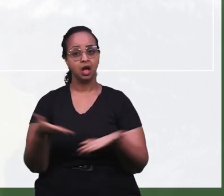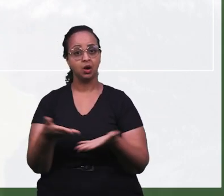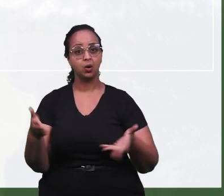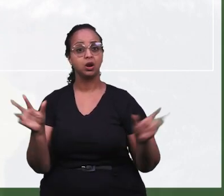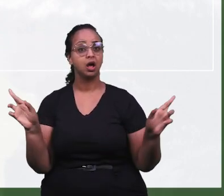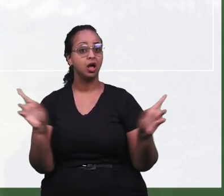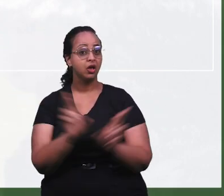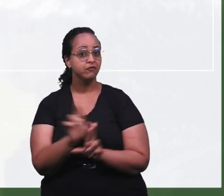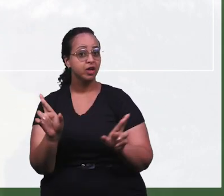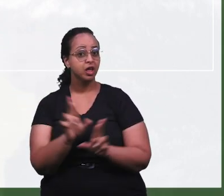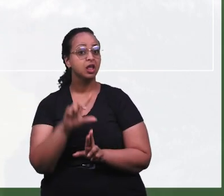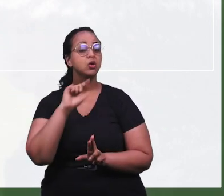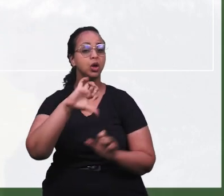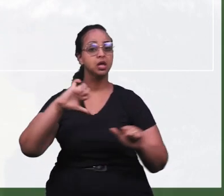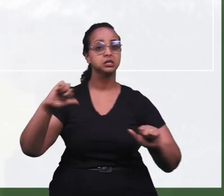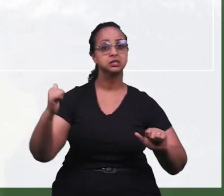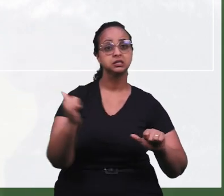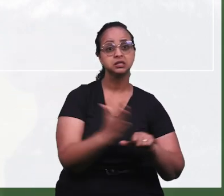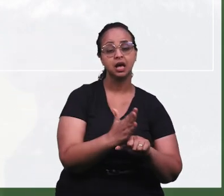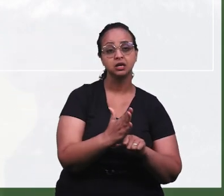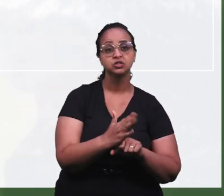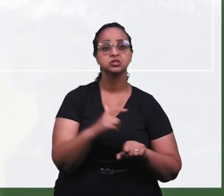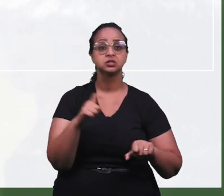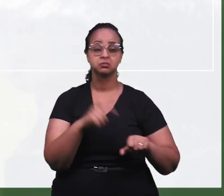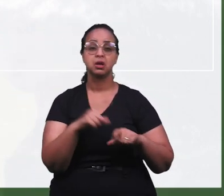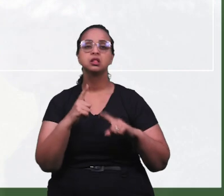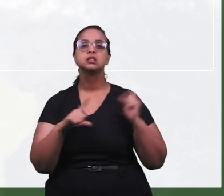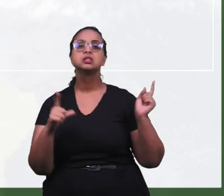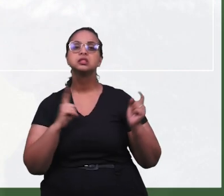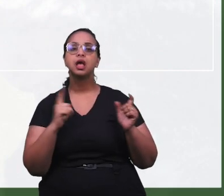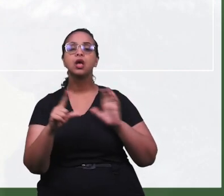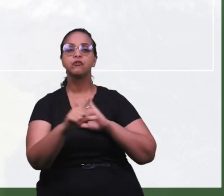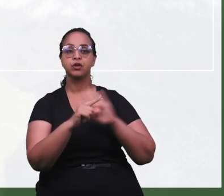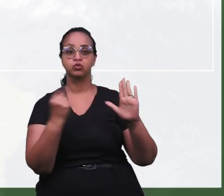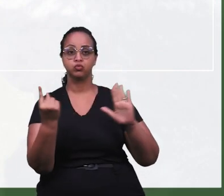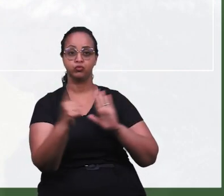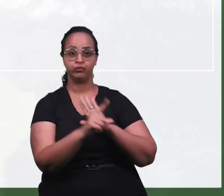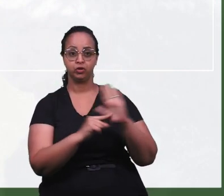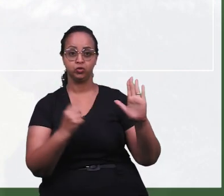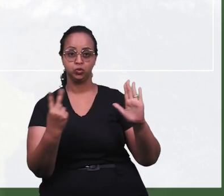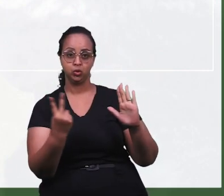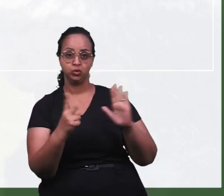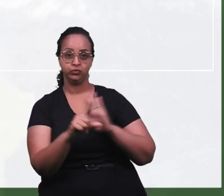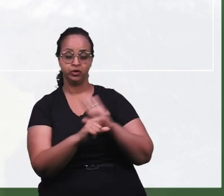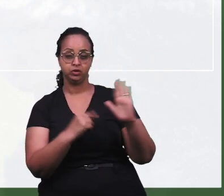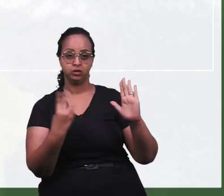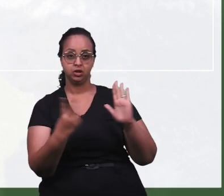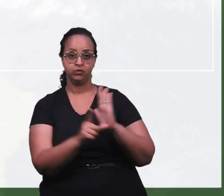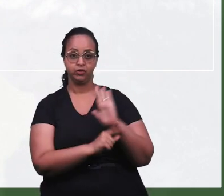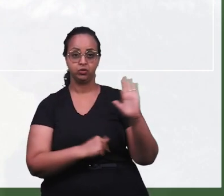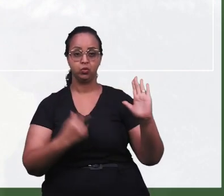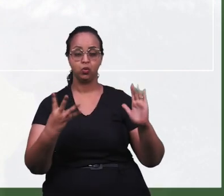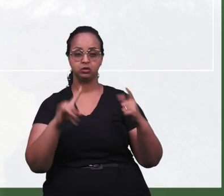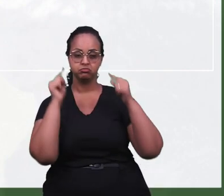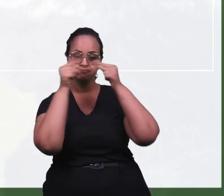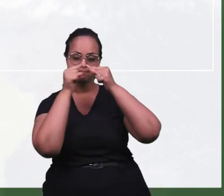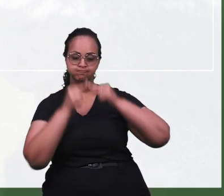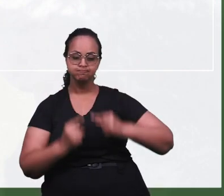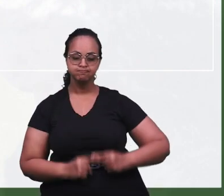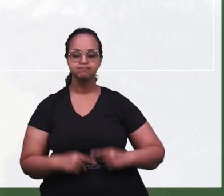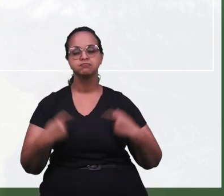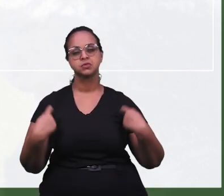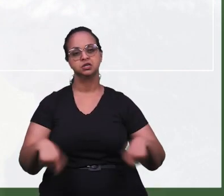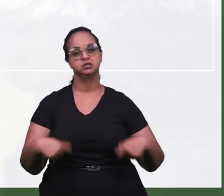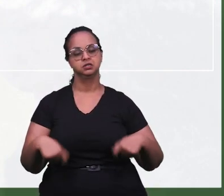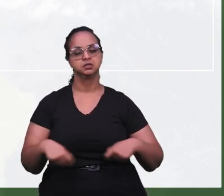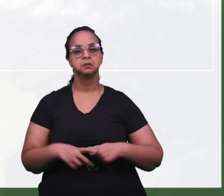de Sardes, mas só que um detalhe, você vai identificar isso primeiro no verso 1, depois no verso 2, no verso 3 e no verso